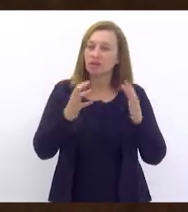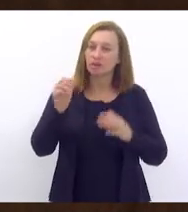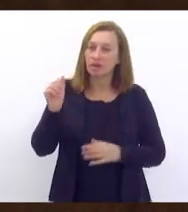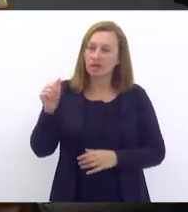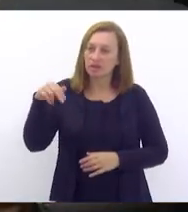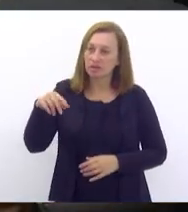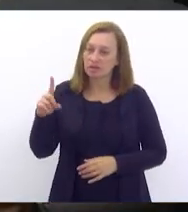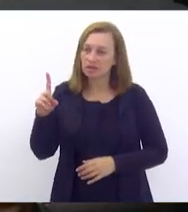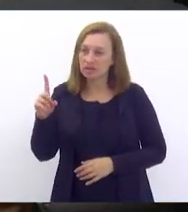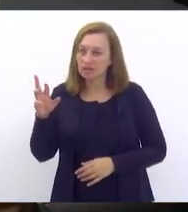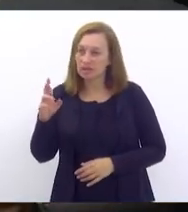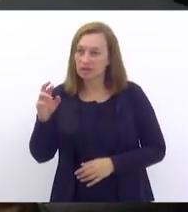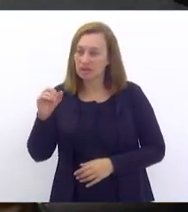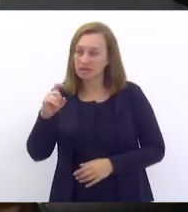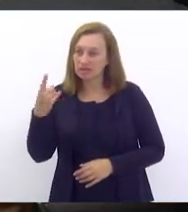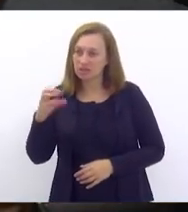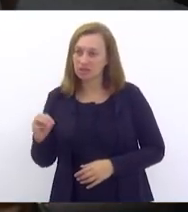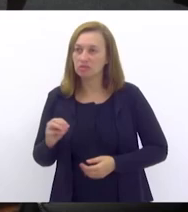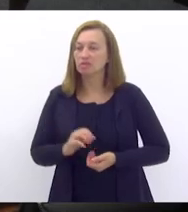Andrezinho.